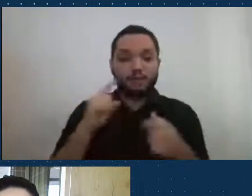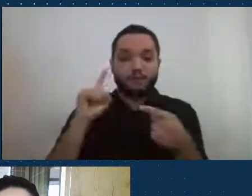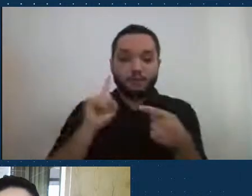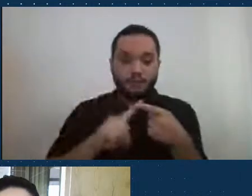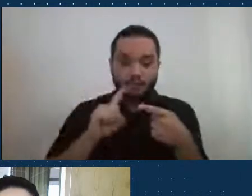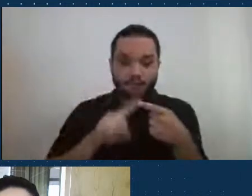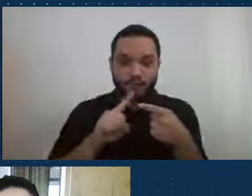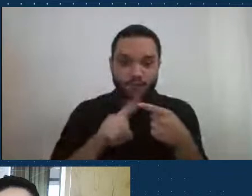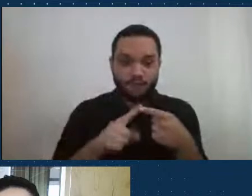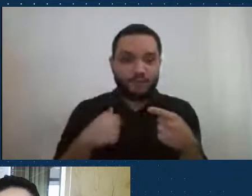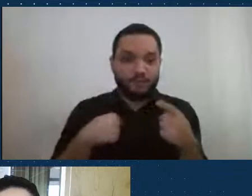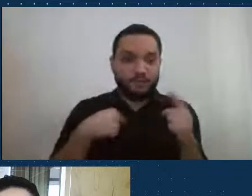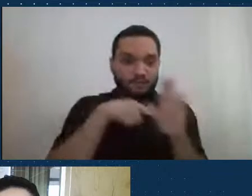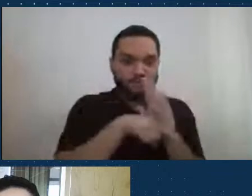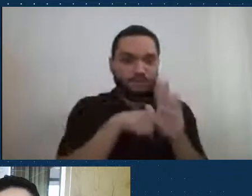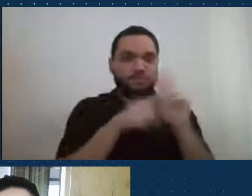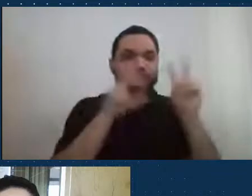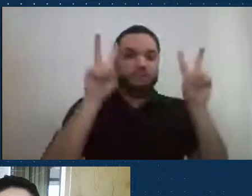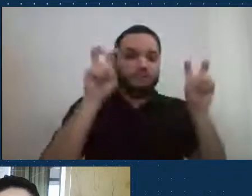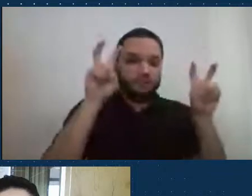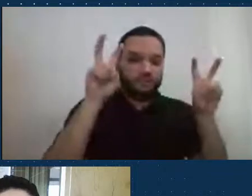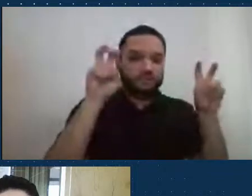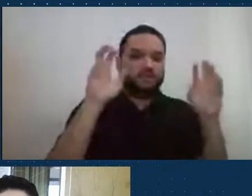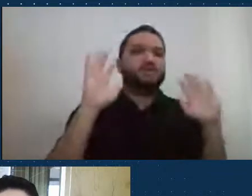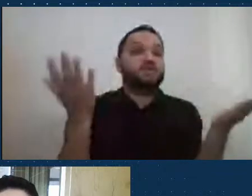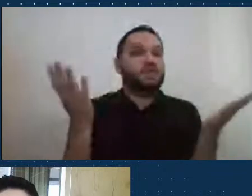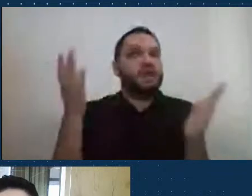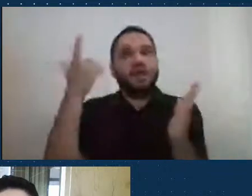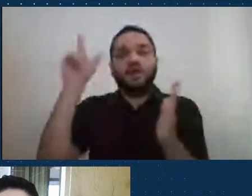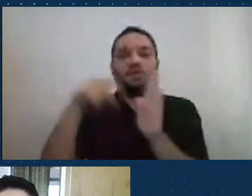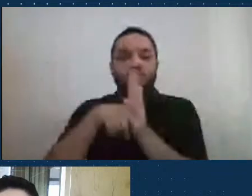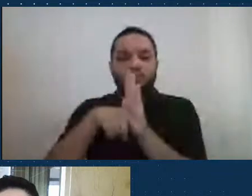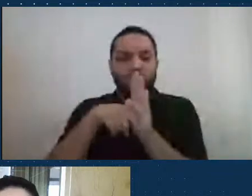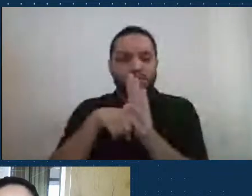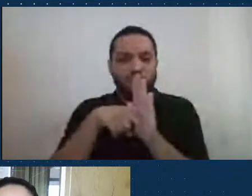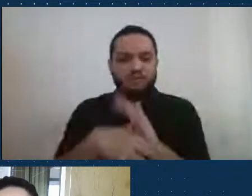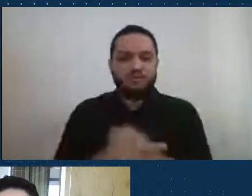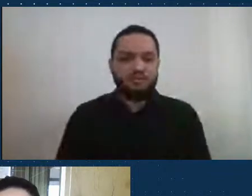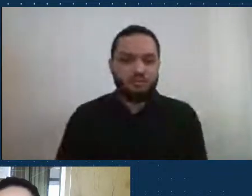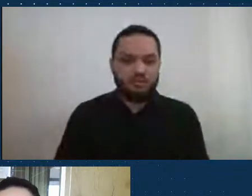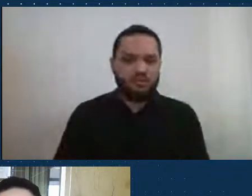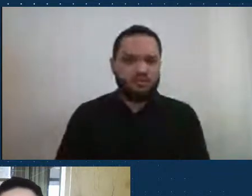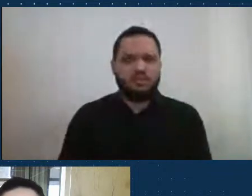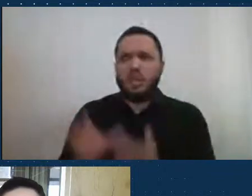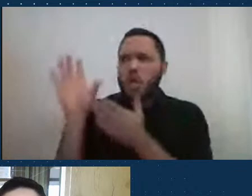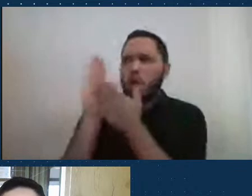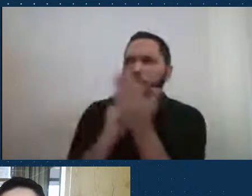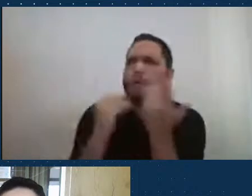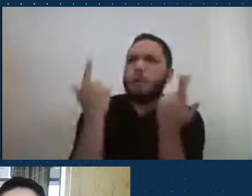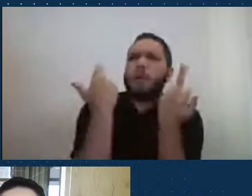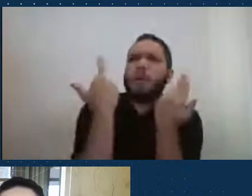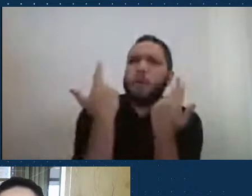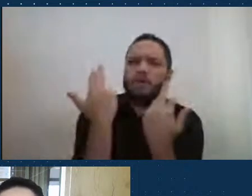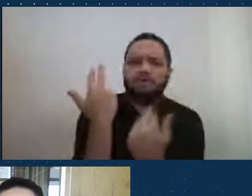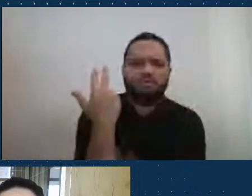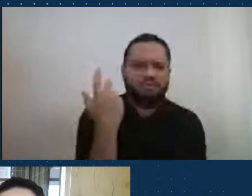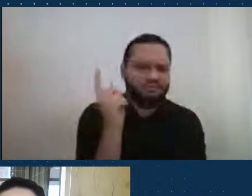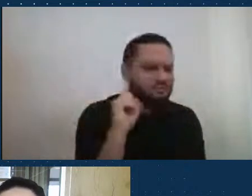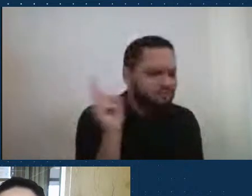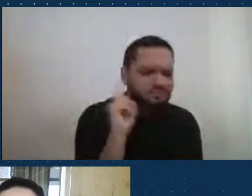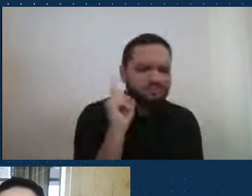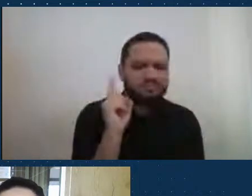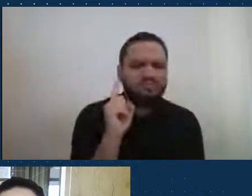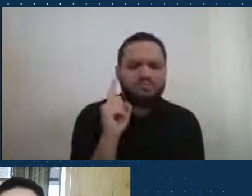eu pesquisar um tema que já vem sendo pesquisado não tira a originalidade do trabalho, certo?